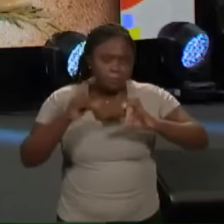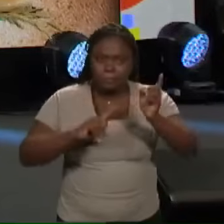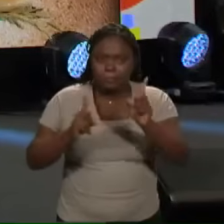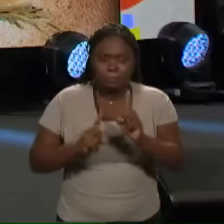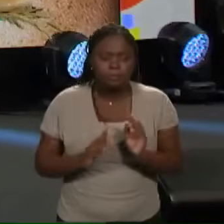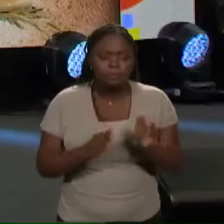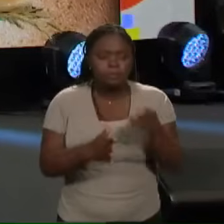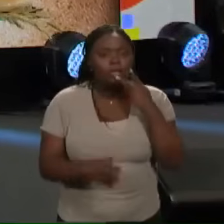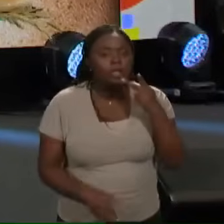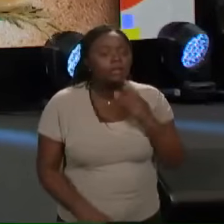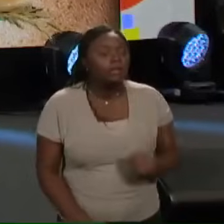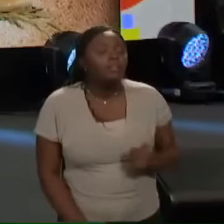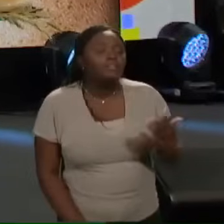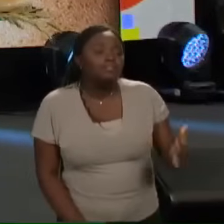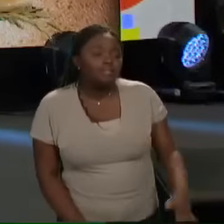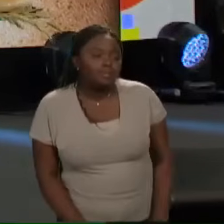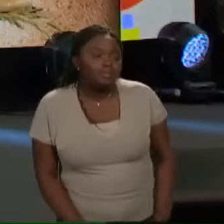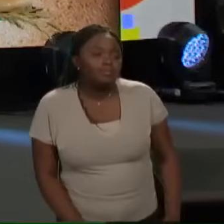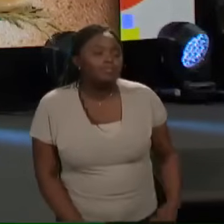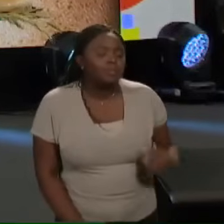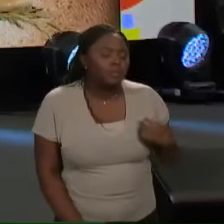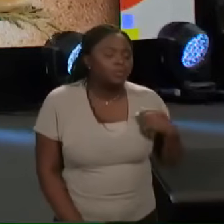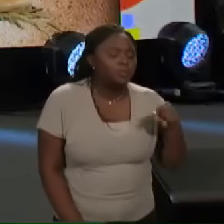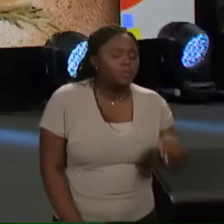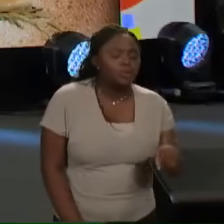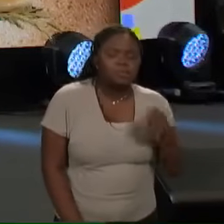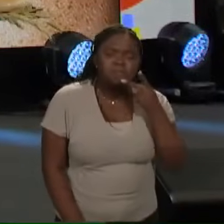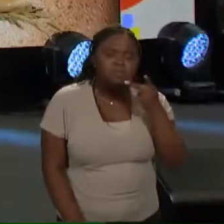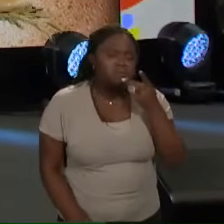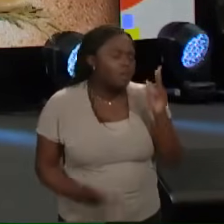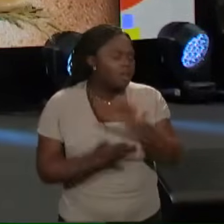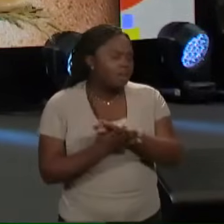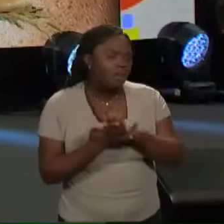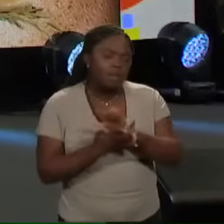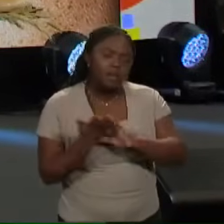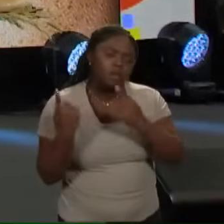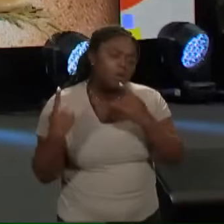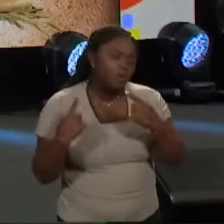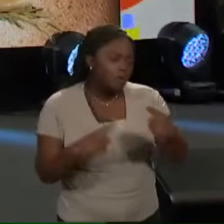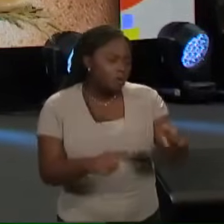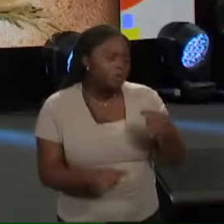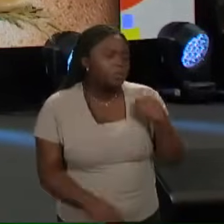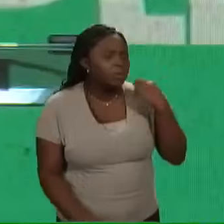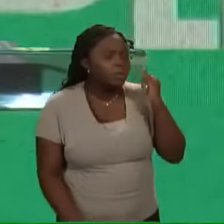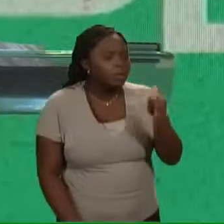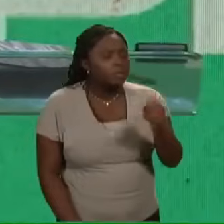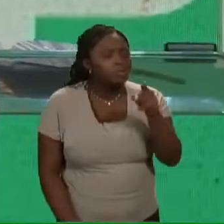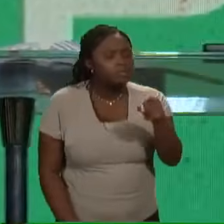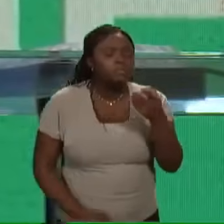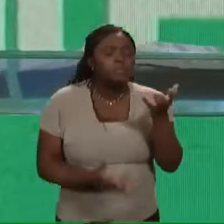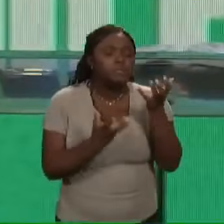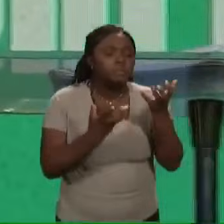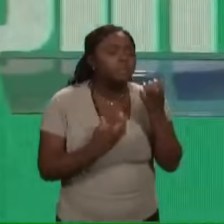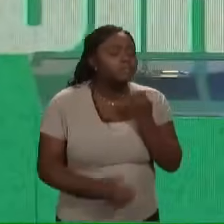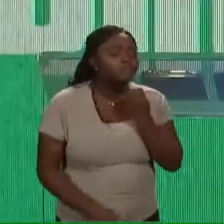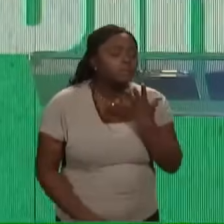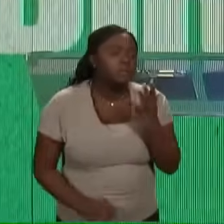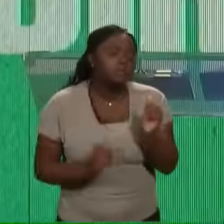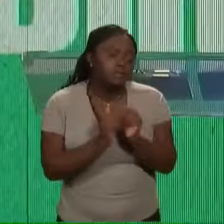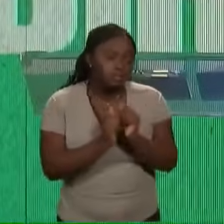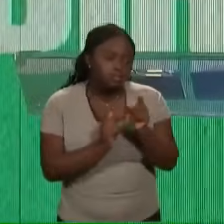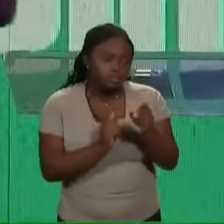chegar lá e vai falar: então, irmão, não vim aqui jogar nada na sua cara, não vim, eu vim aqui dizer para você que eu quero ficar bem com